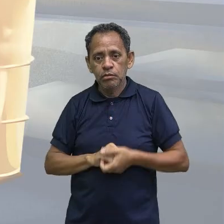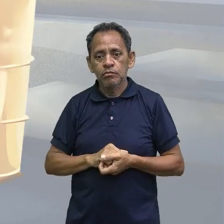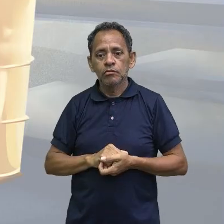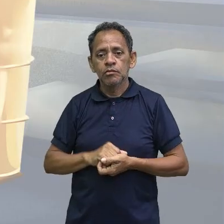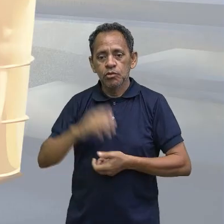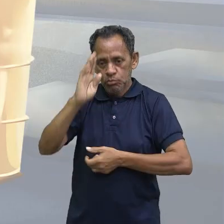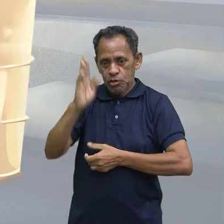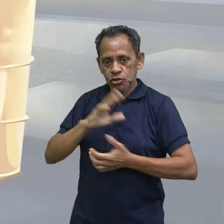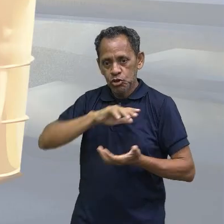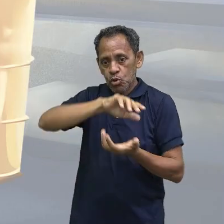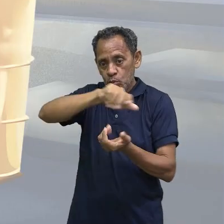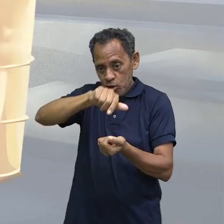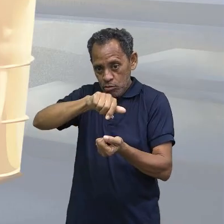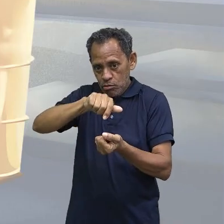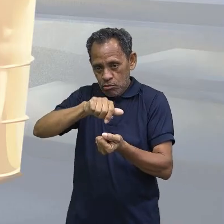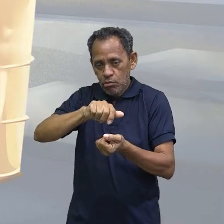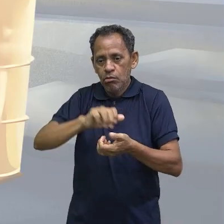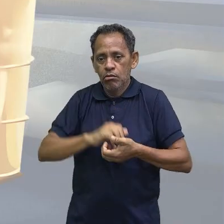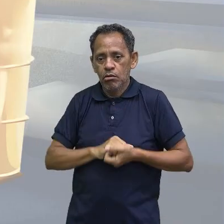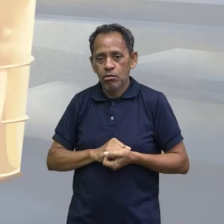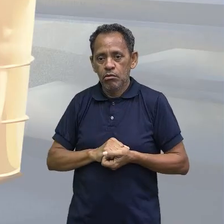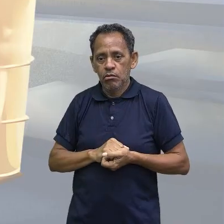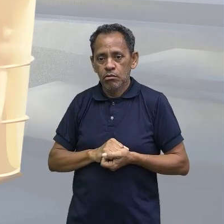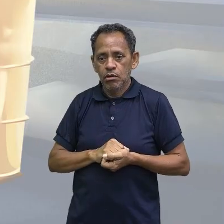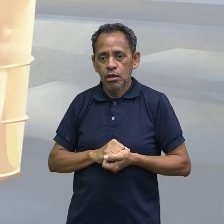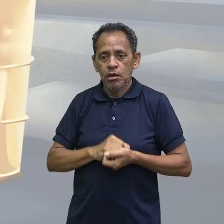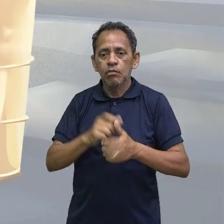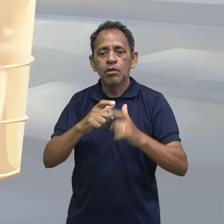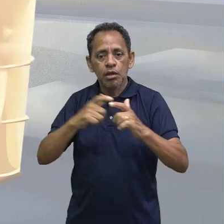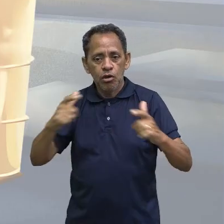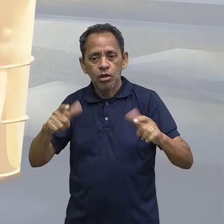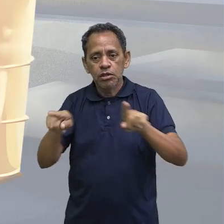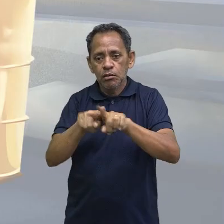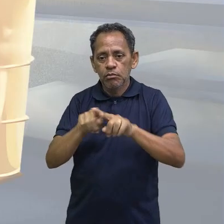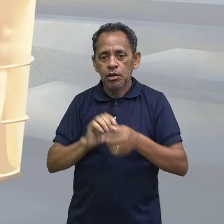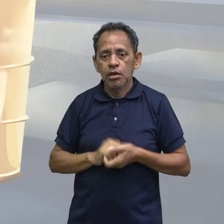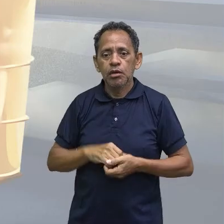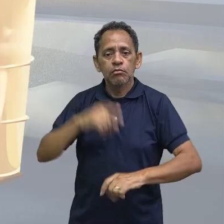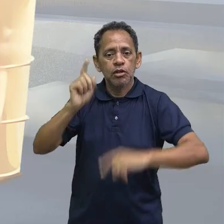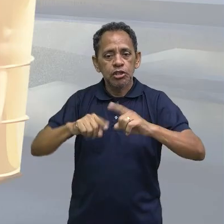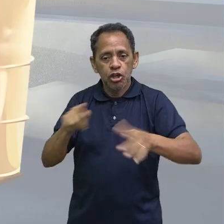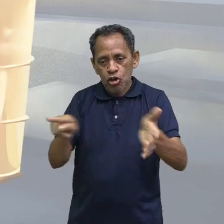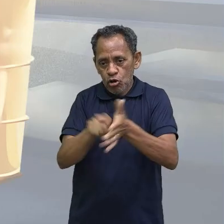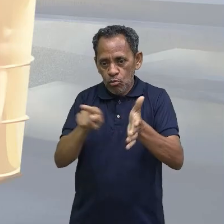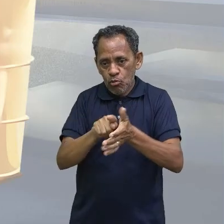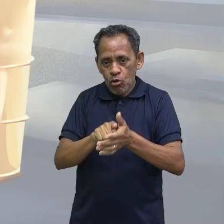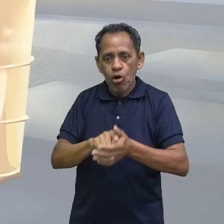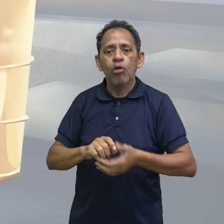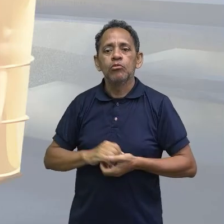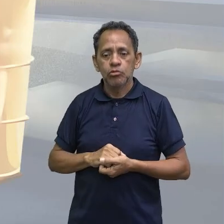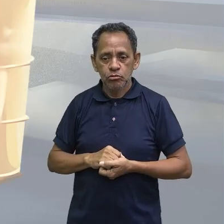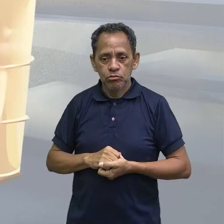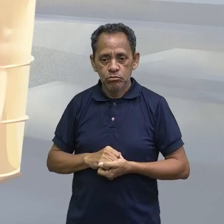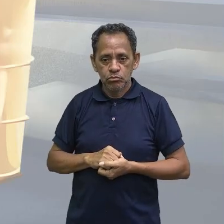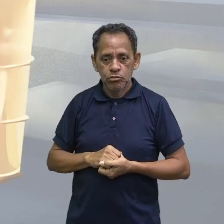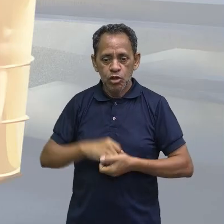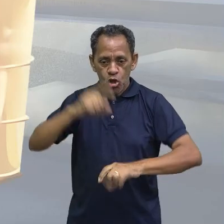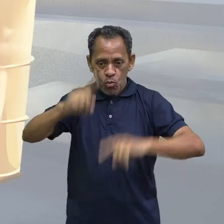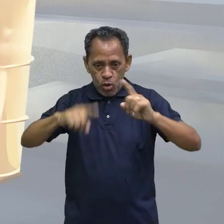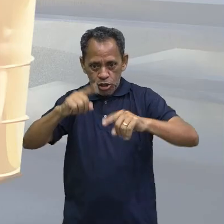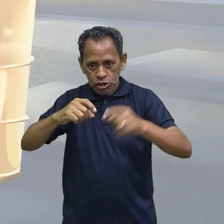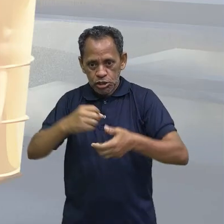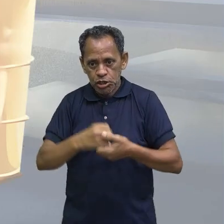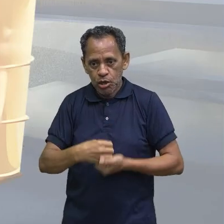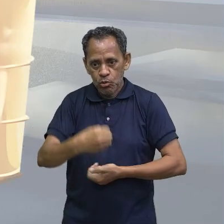maior, né? Mas do mundo é um dos maiores. O material radioativo proveniente de um aparelho de radioterapia que foi abandonado né,